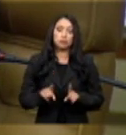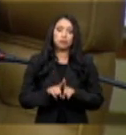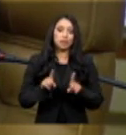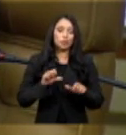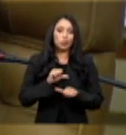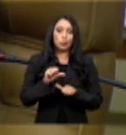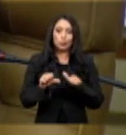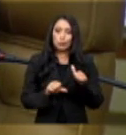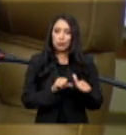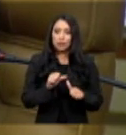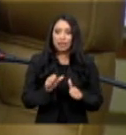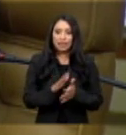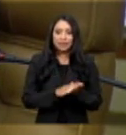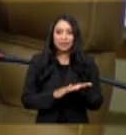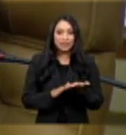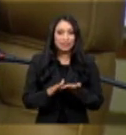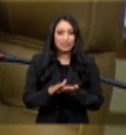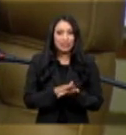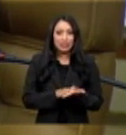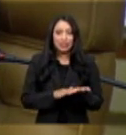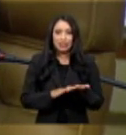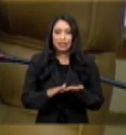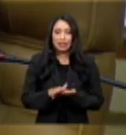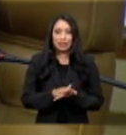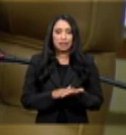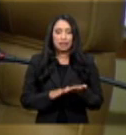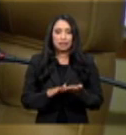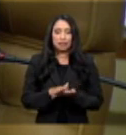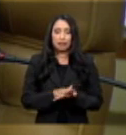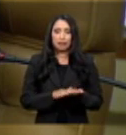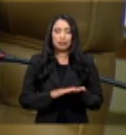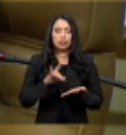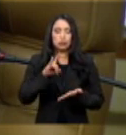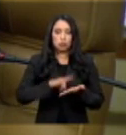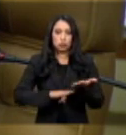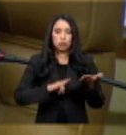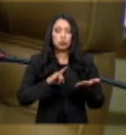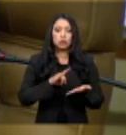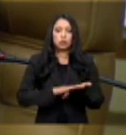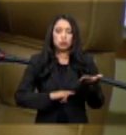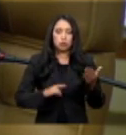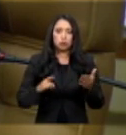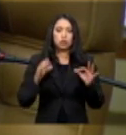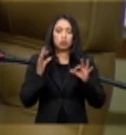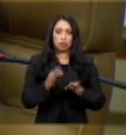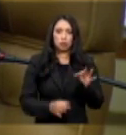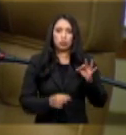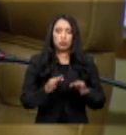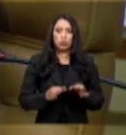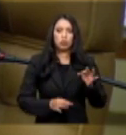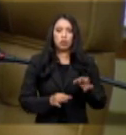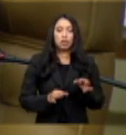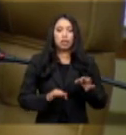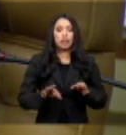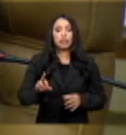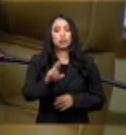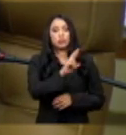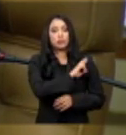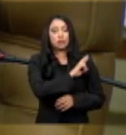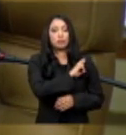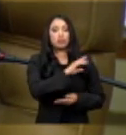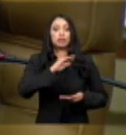altera absolutamente nada a jurisdição constitucional, que é exclusiva do Poder Judiciário e, no caso, do Supremo Tribunal